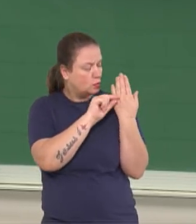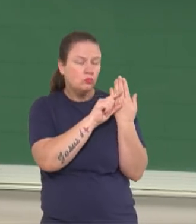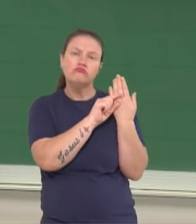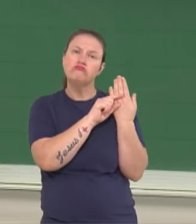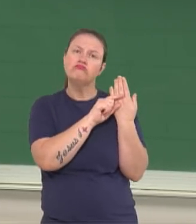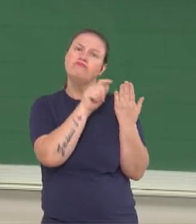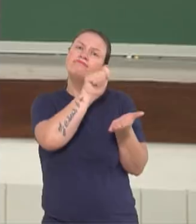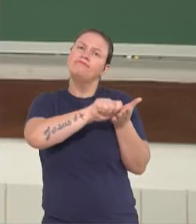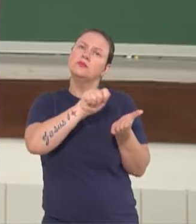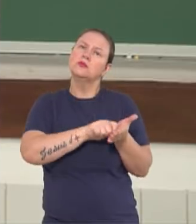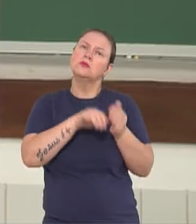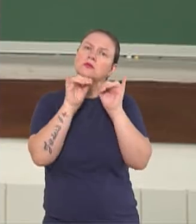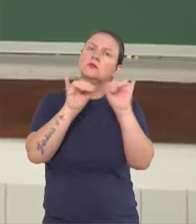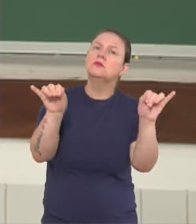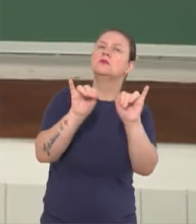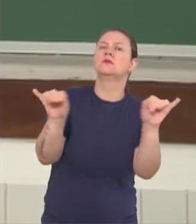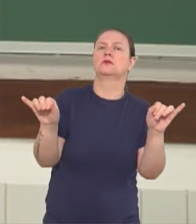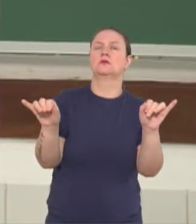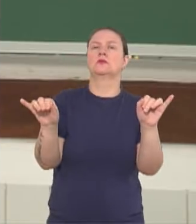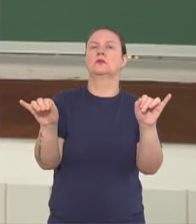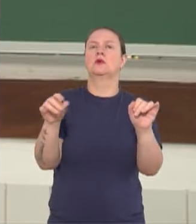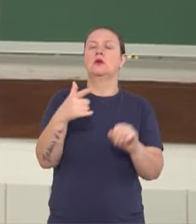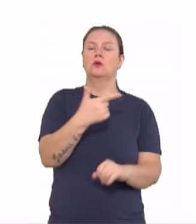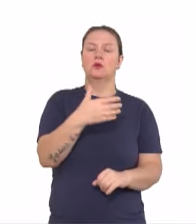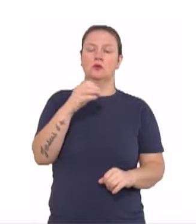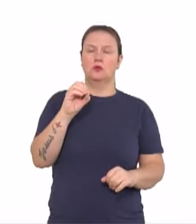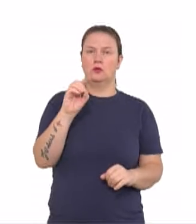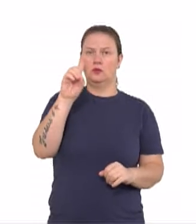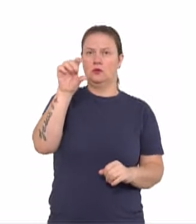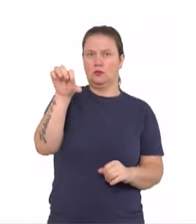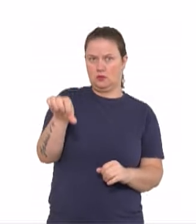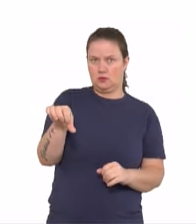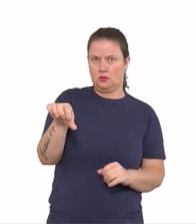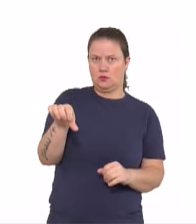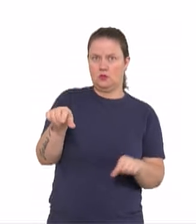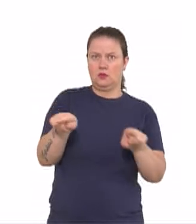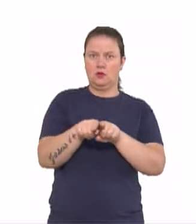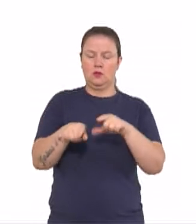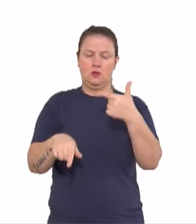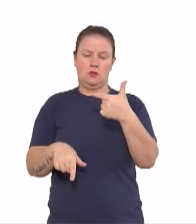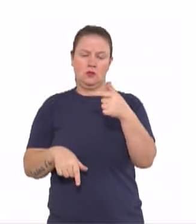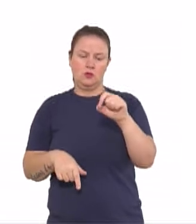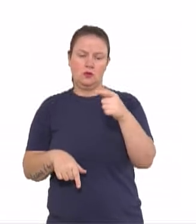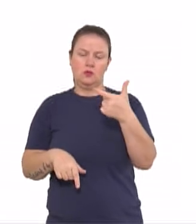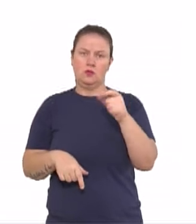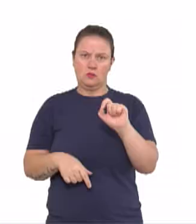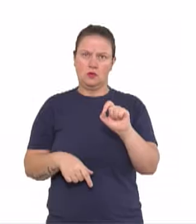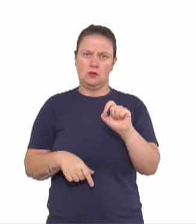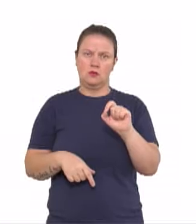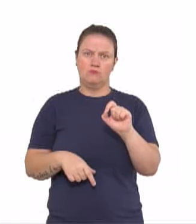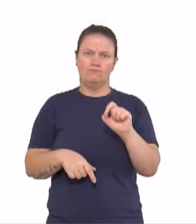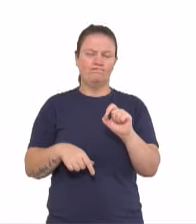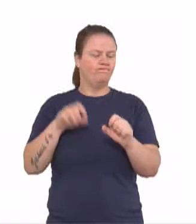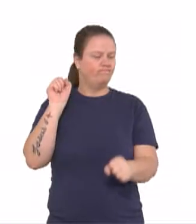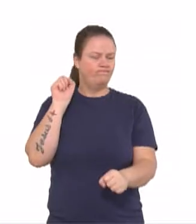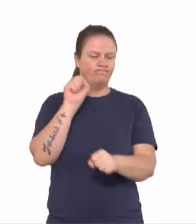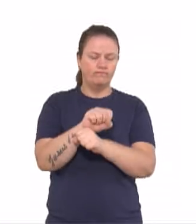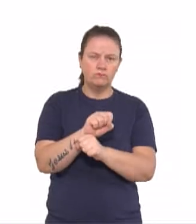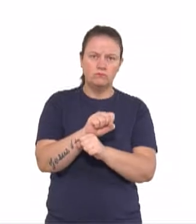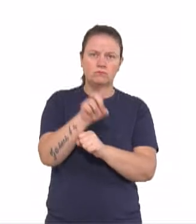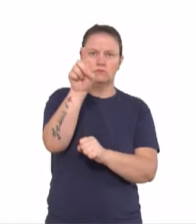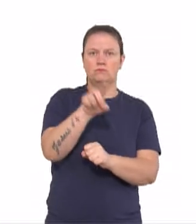notícia. A temporada 2019-2020 do futebol francês está oficialmente encerrada.